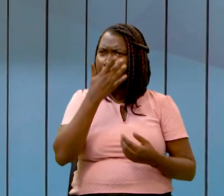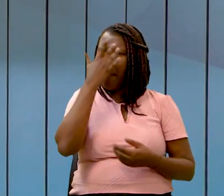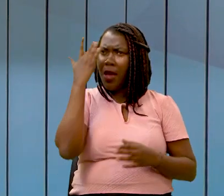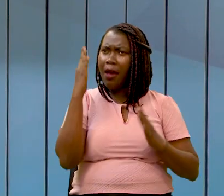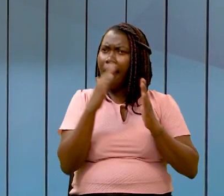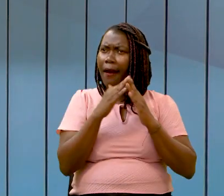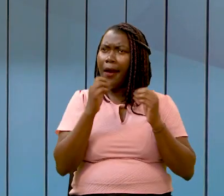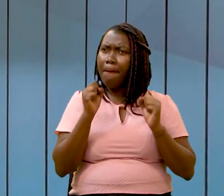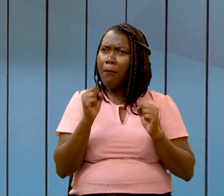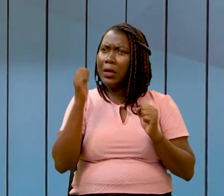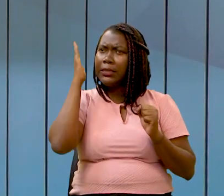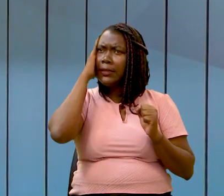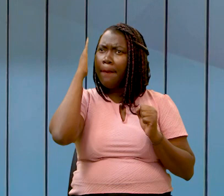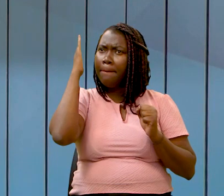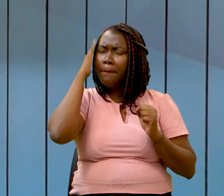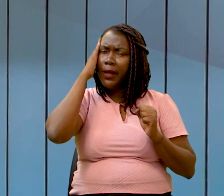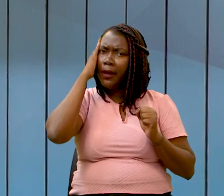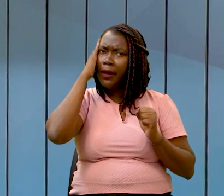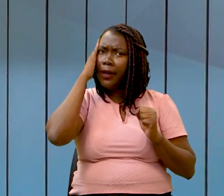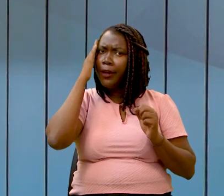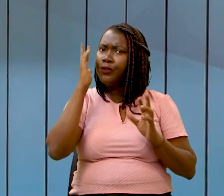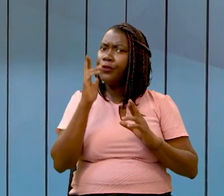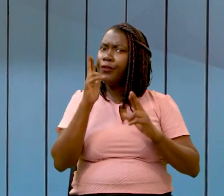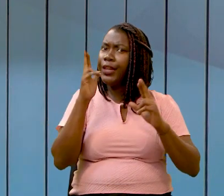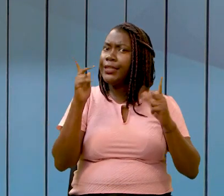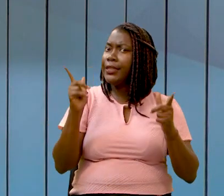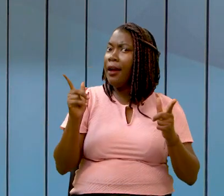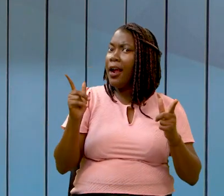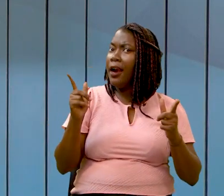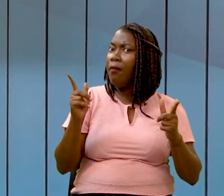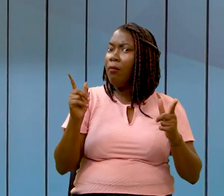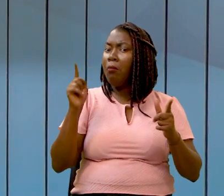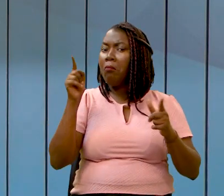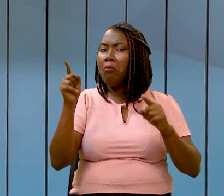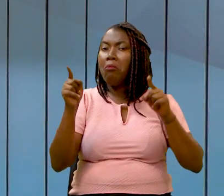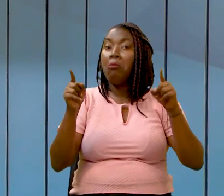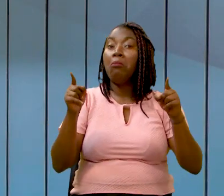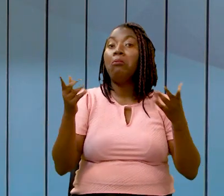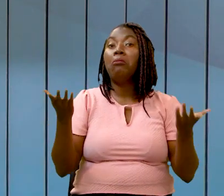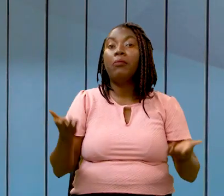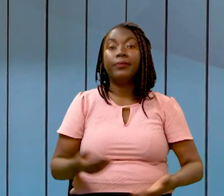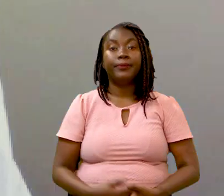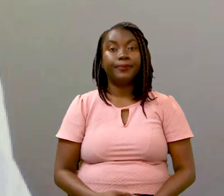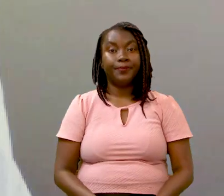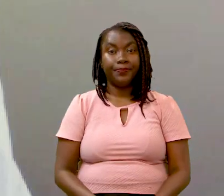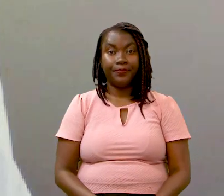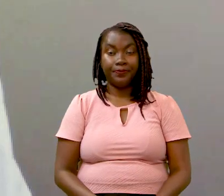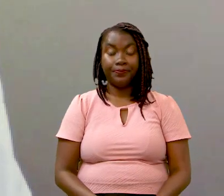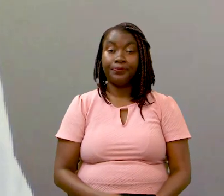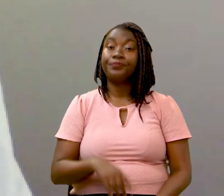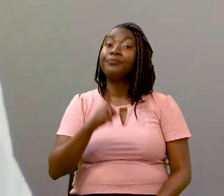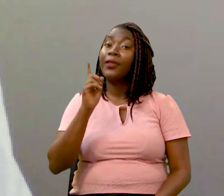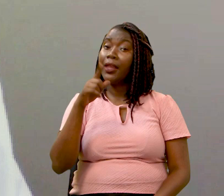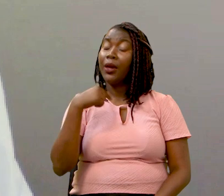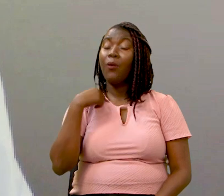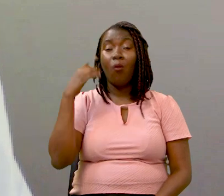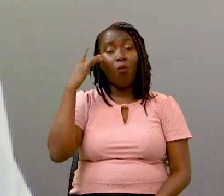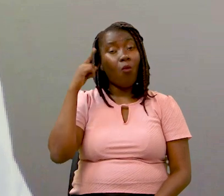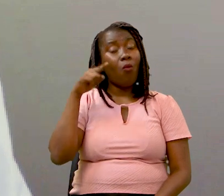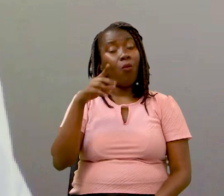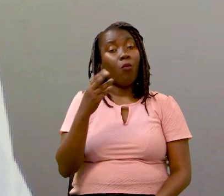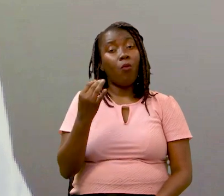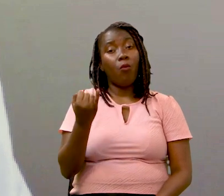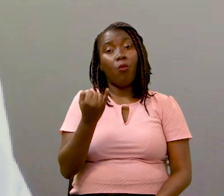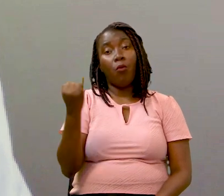em casa, né, pode saber aí diferenciar uma situação da outra? Eu acho isso